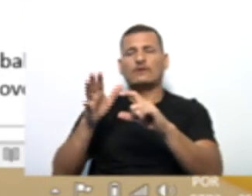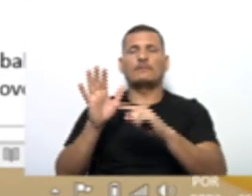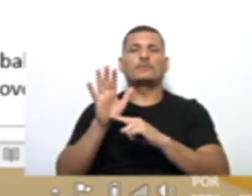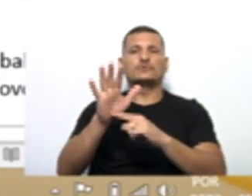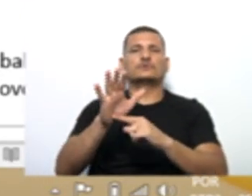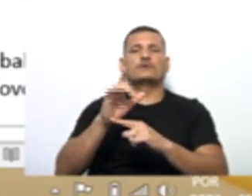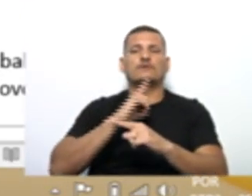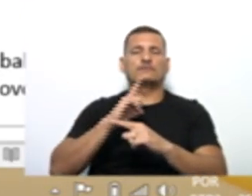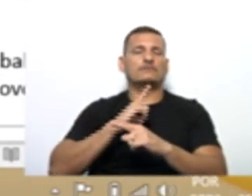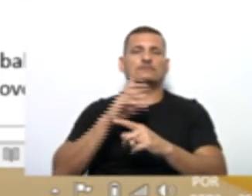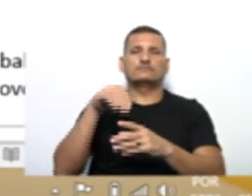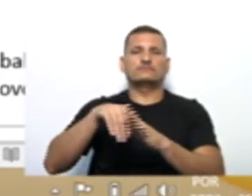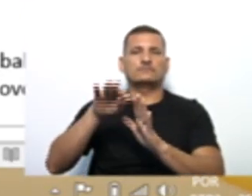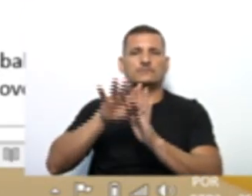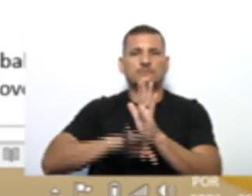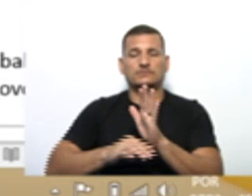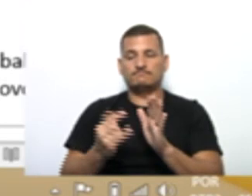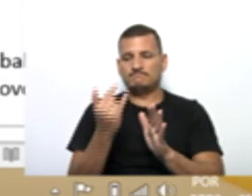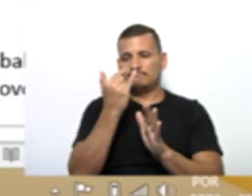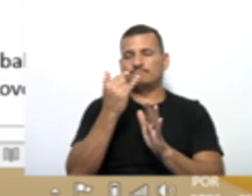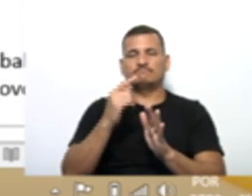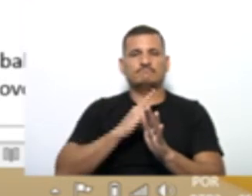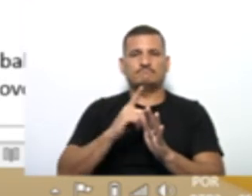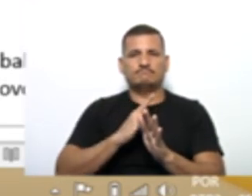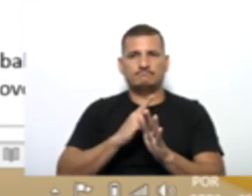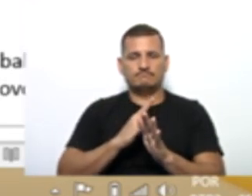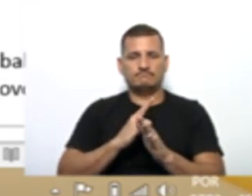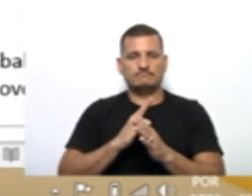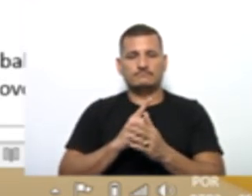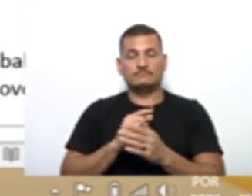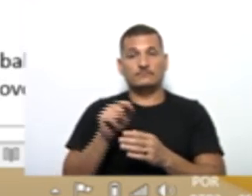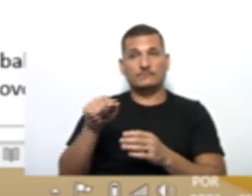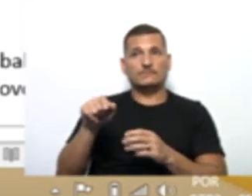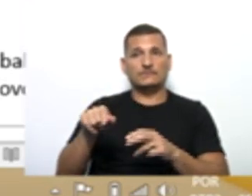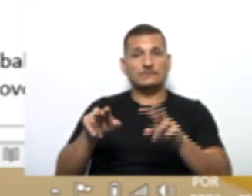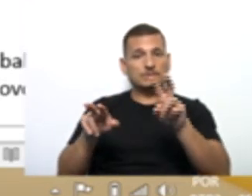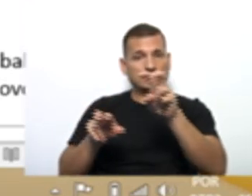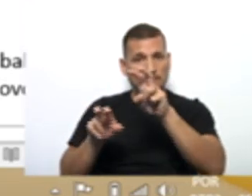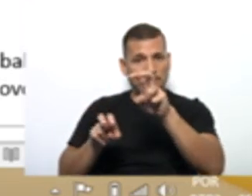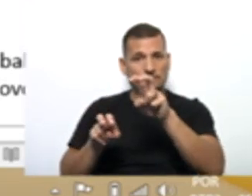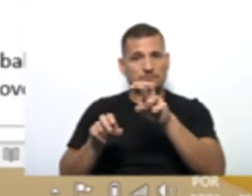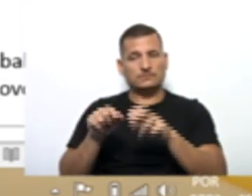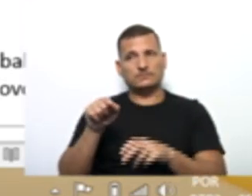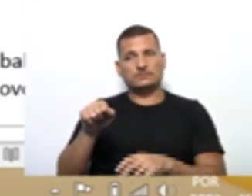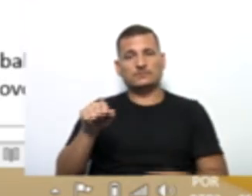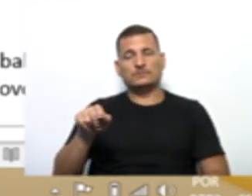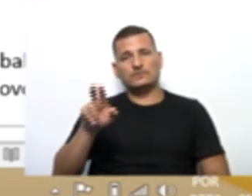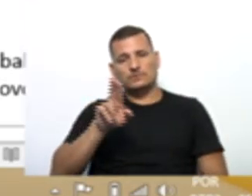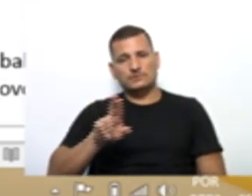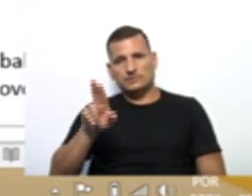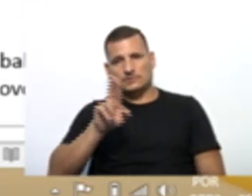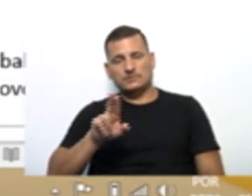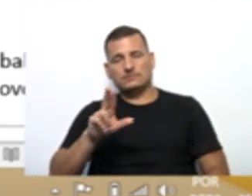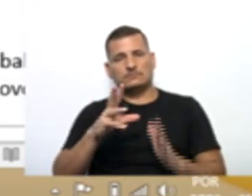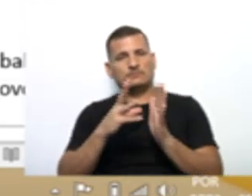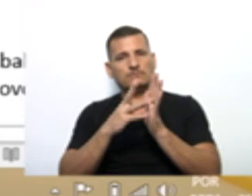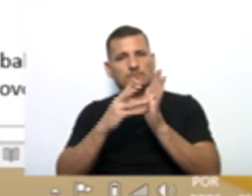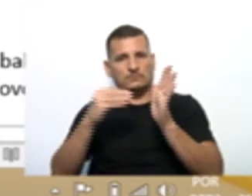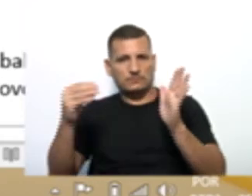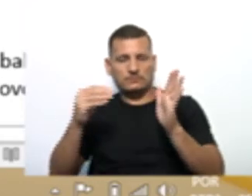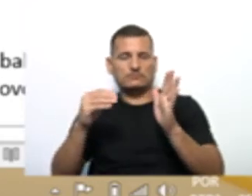destaque especial no texto. Então, esse tipo de citação longa, a gente utiliza esse modelo